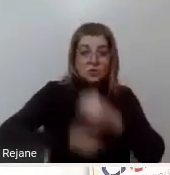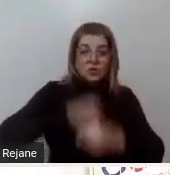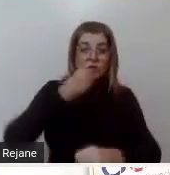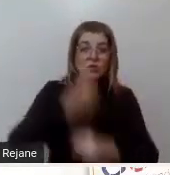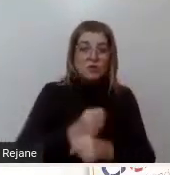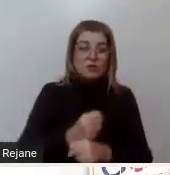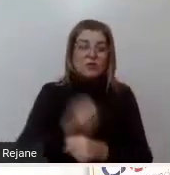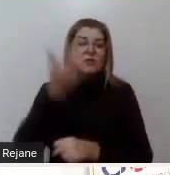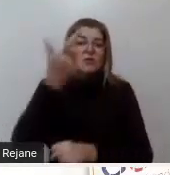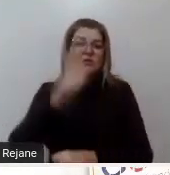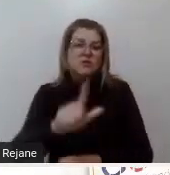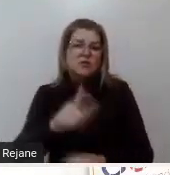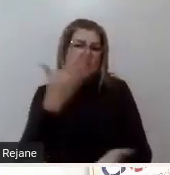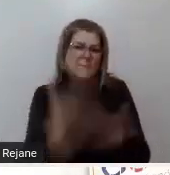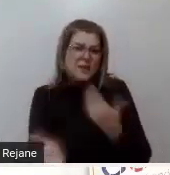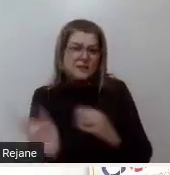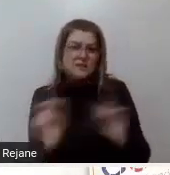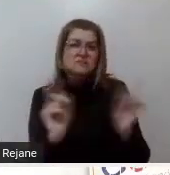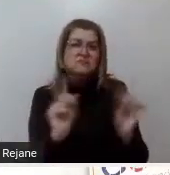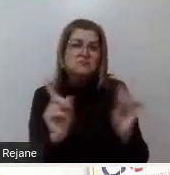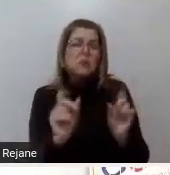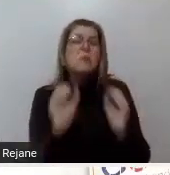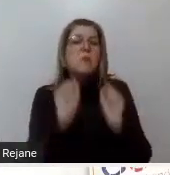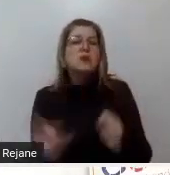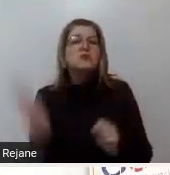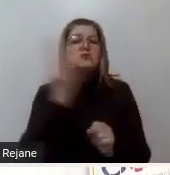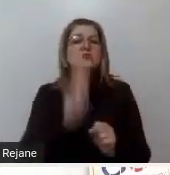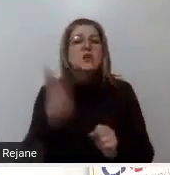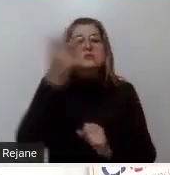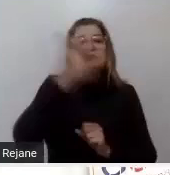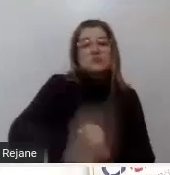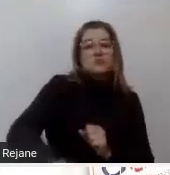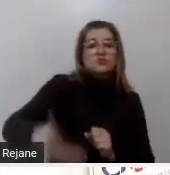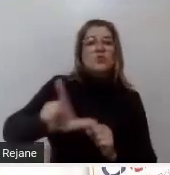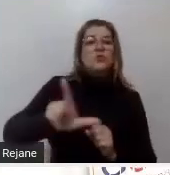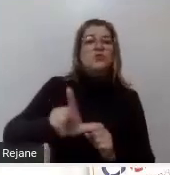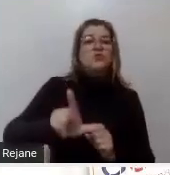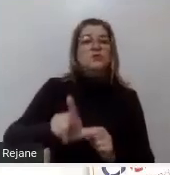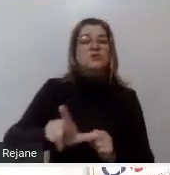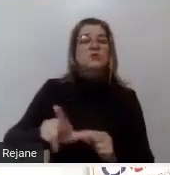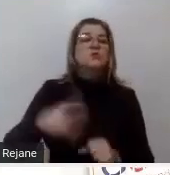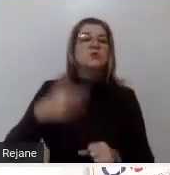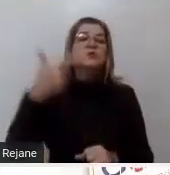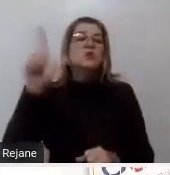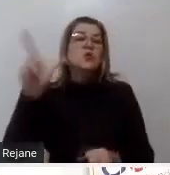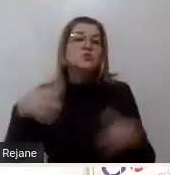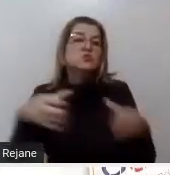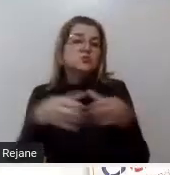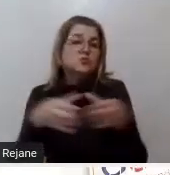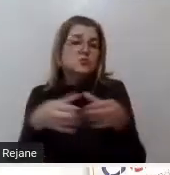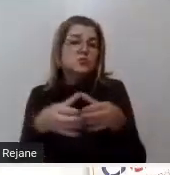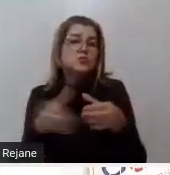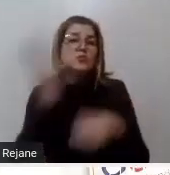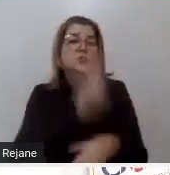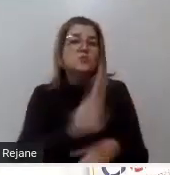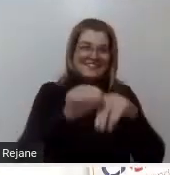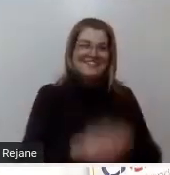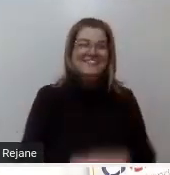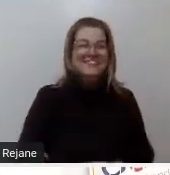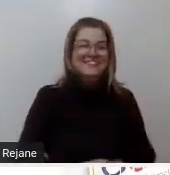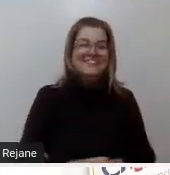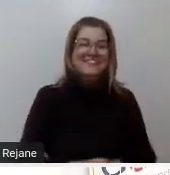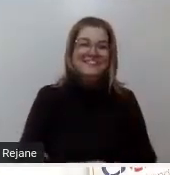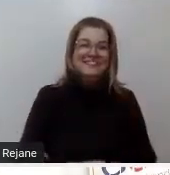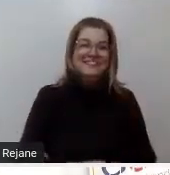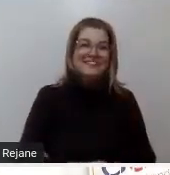disso está perdido. Vocês conseguem reutilizar a postagem em qualquer outra turma que você for professor.